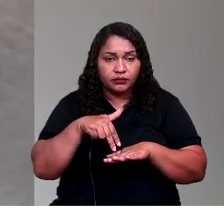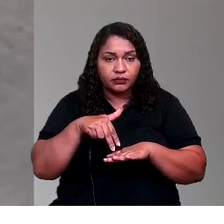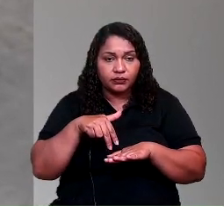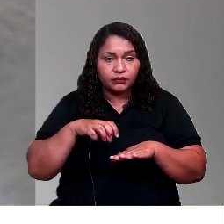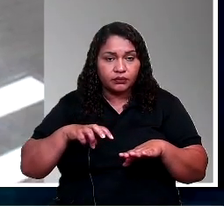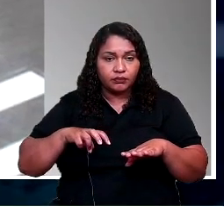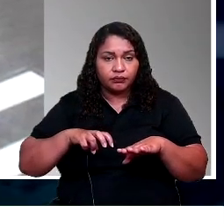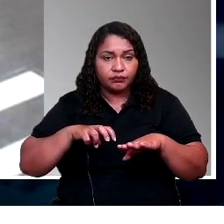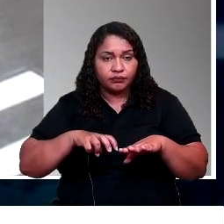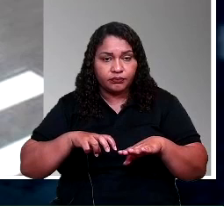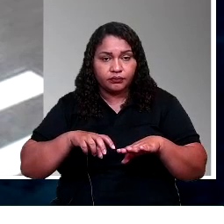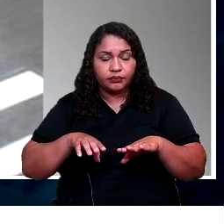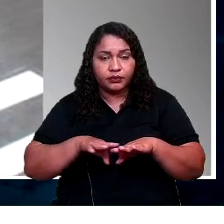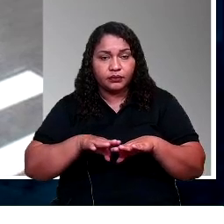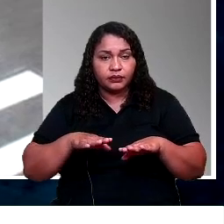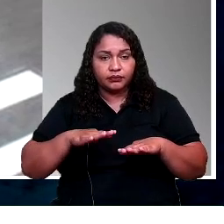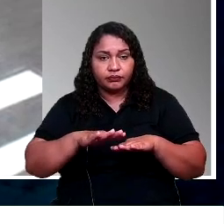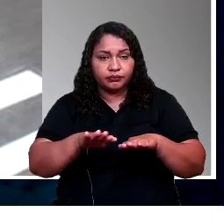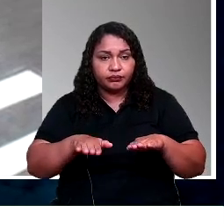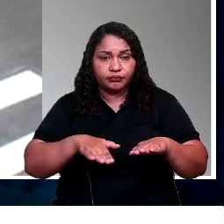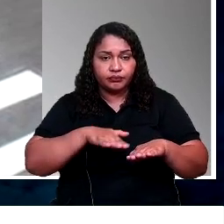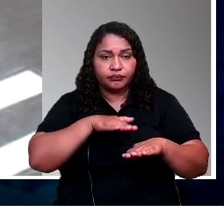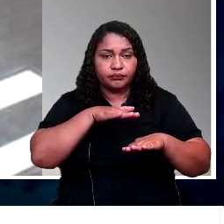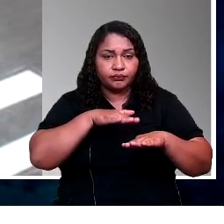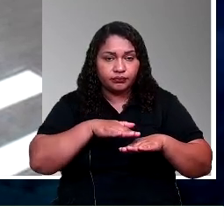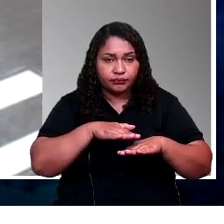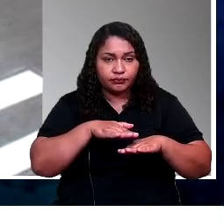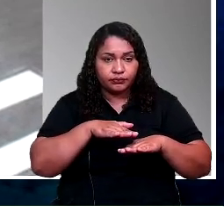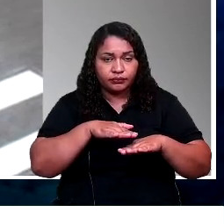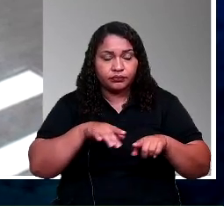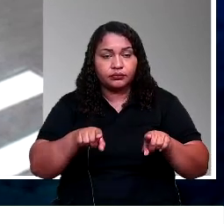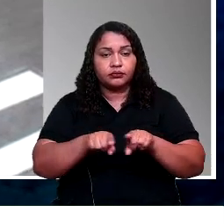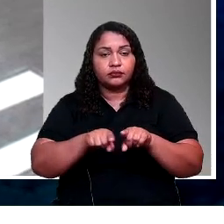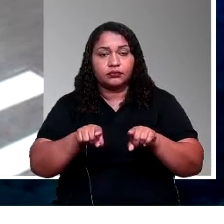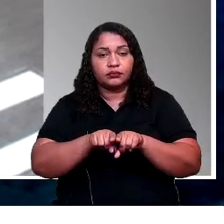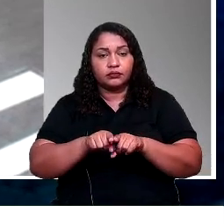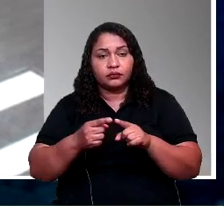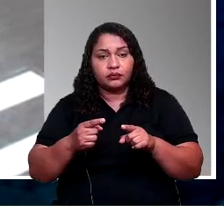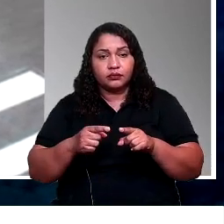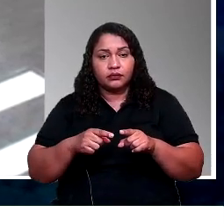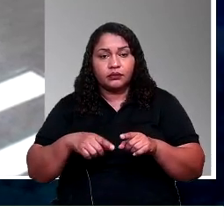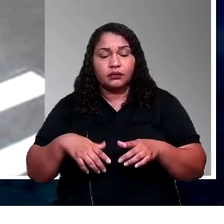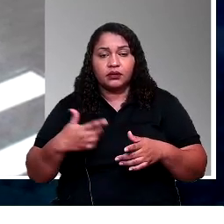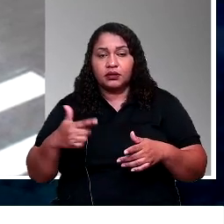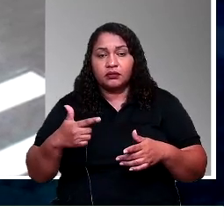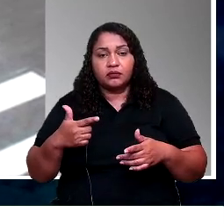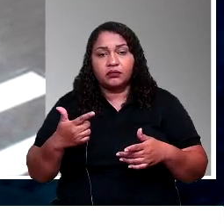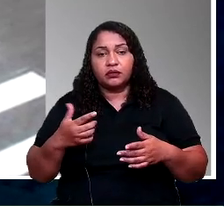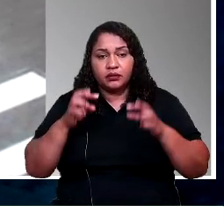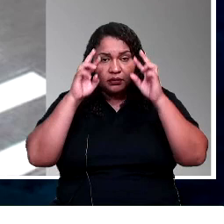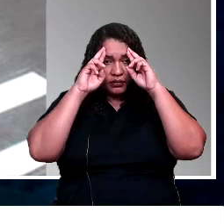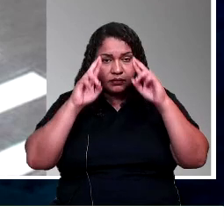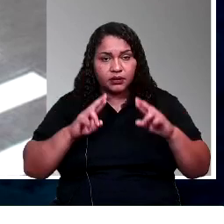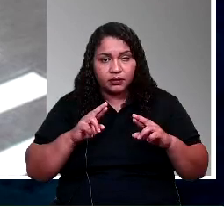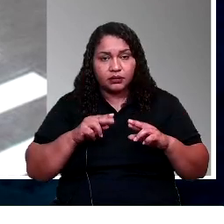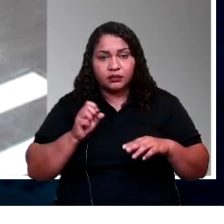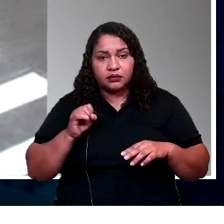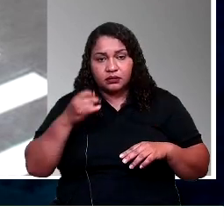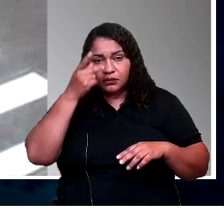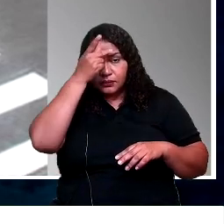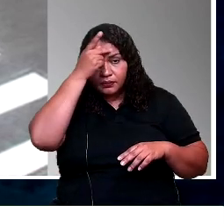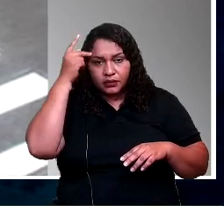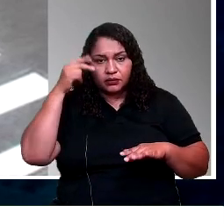pedestre na mudança de sinal estacionar sobre a faixa destinada para os pedestres deixar de dar preferência né